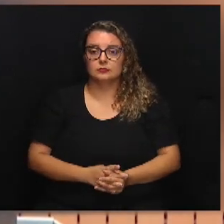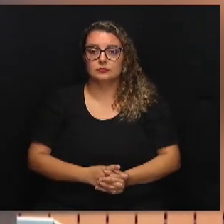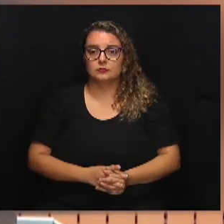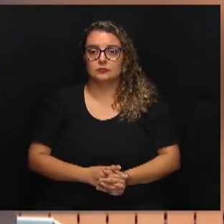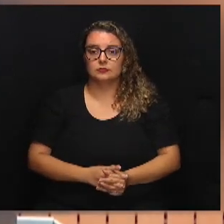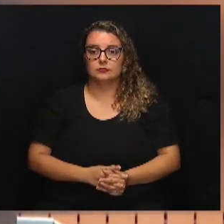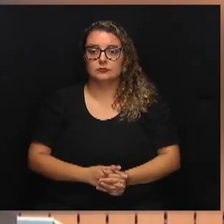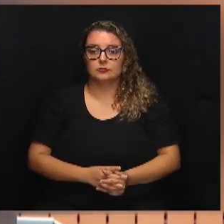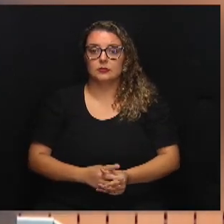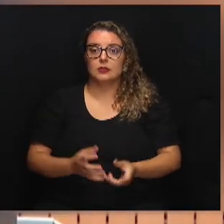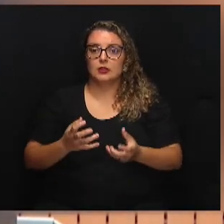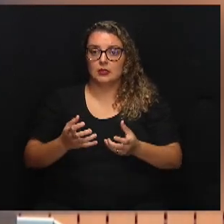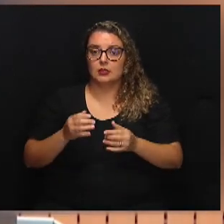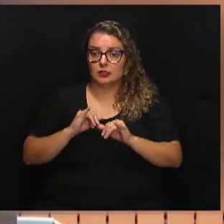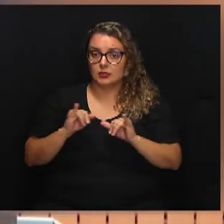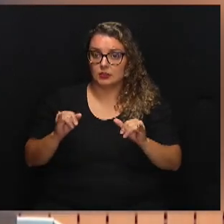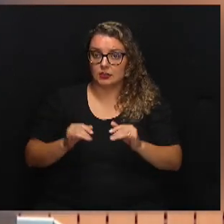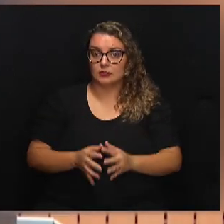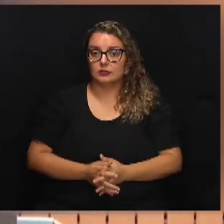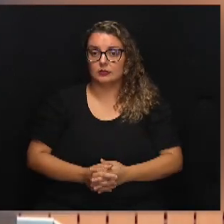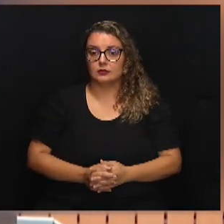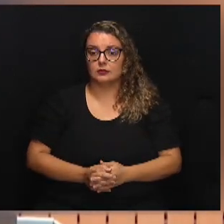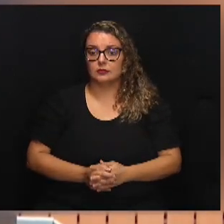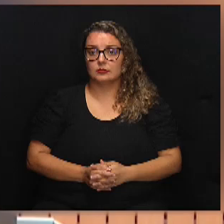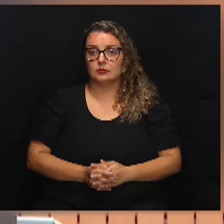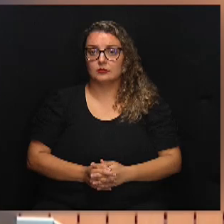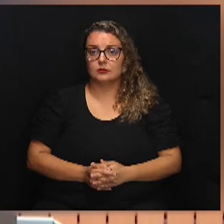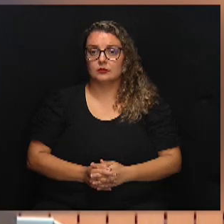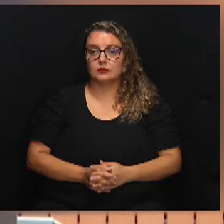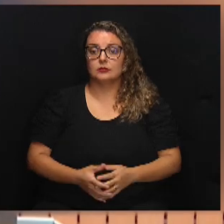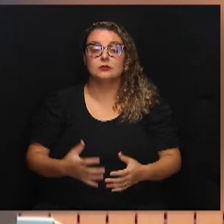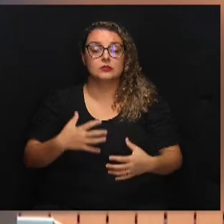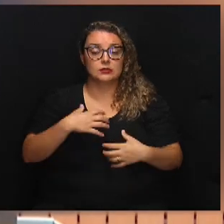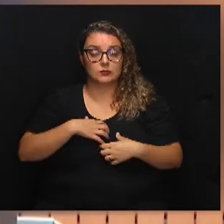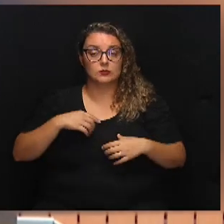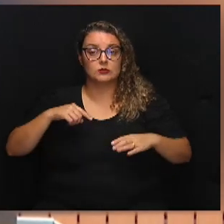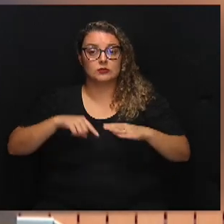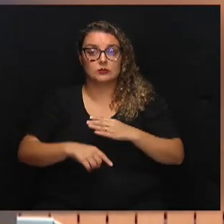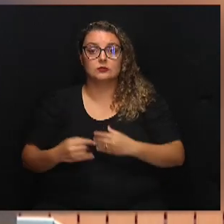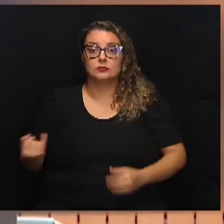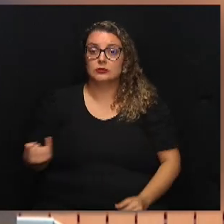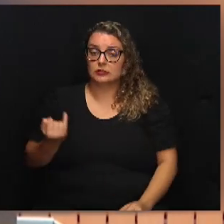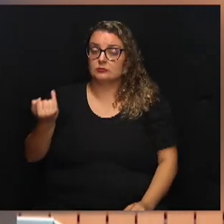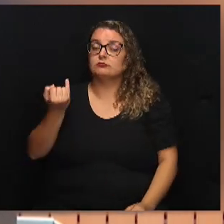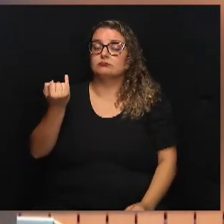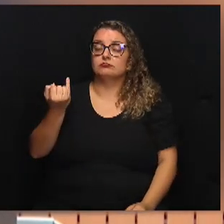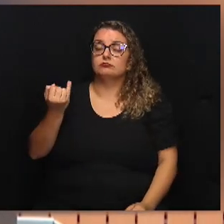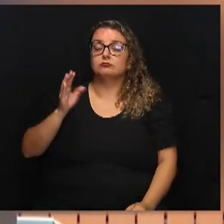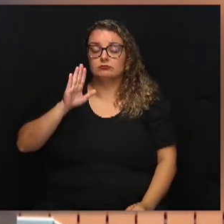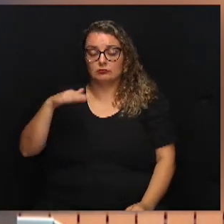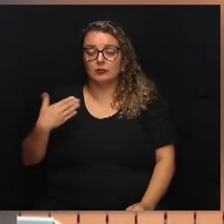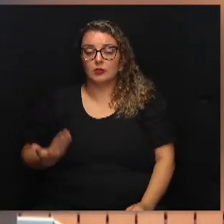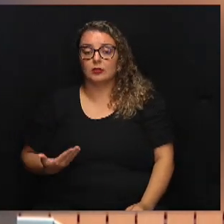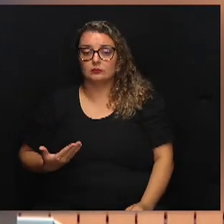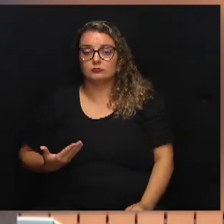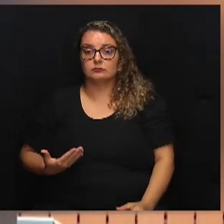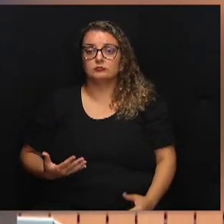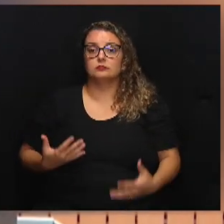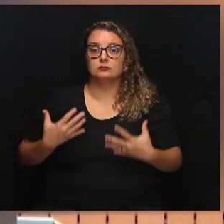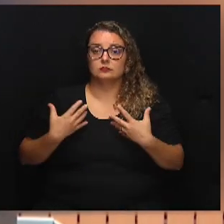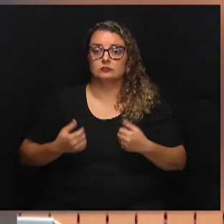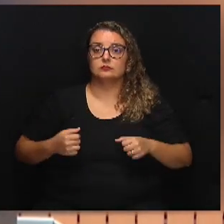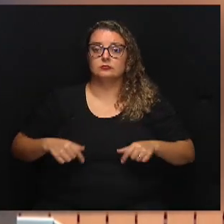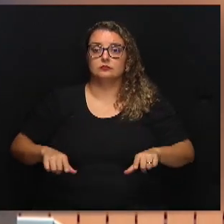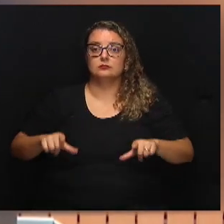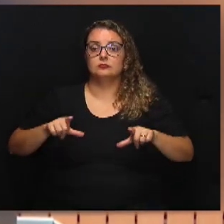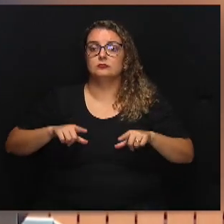E gostaria de dizer que sinto-me extremamente honrado com o recebimento deste